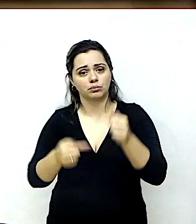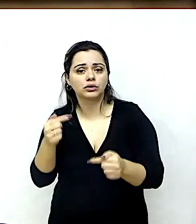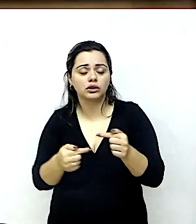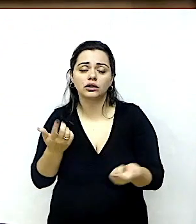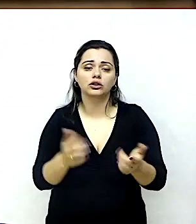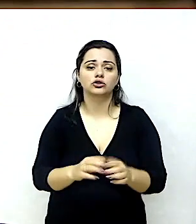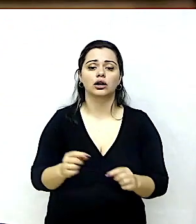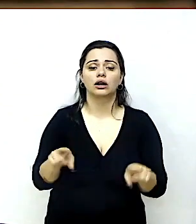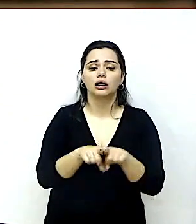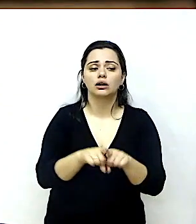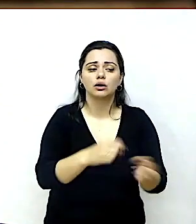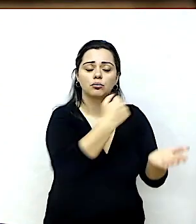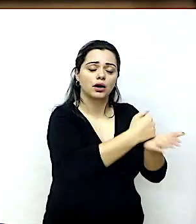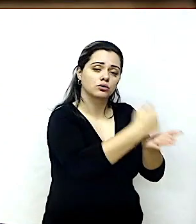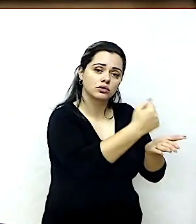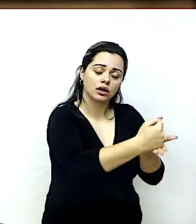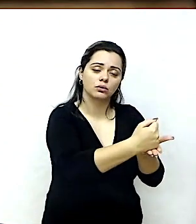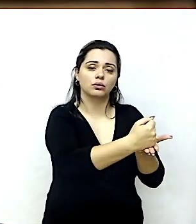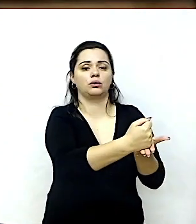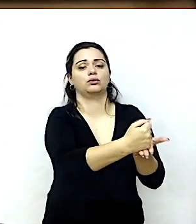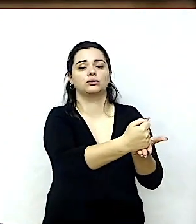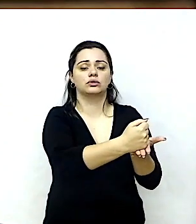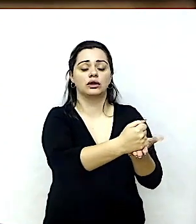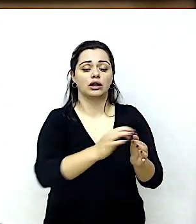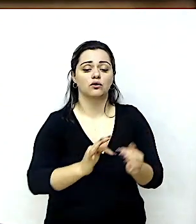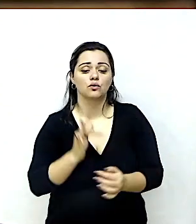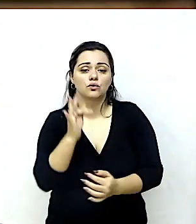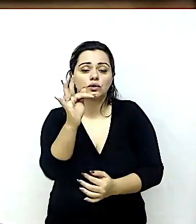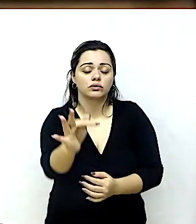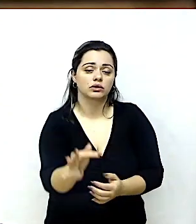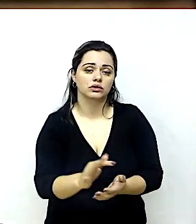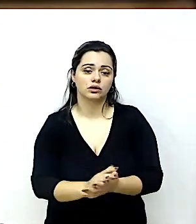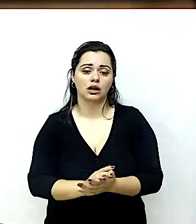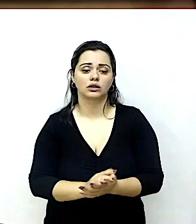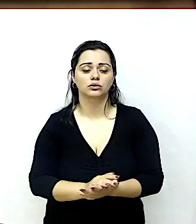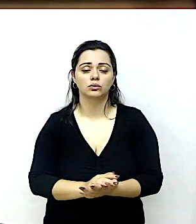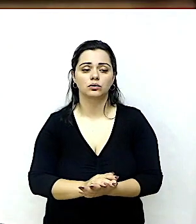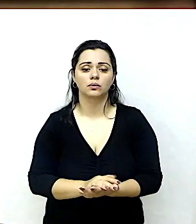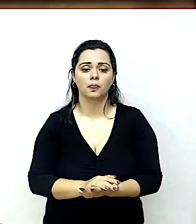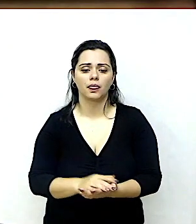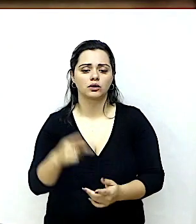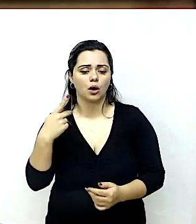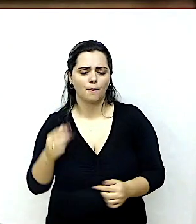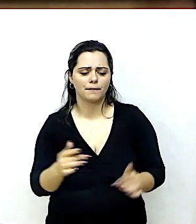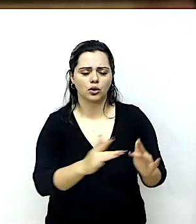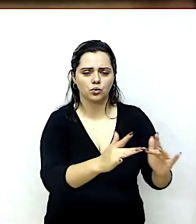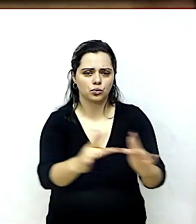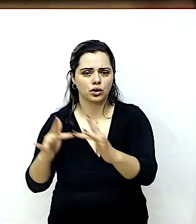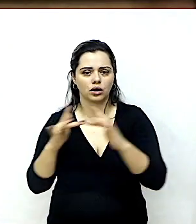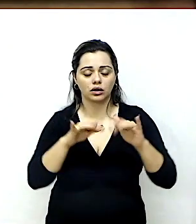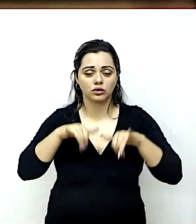como também dos acordos que foram a a avançadas em termos de integração comercial